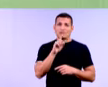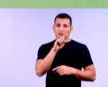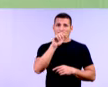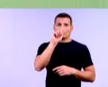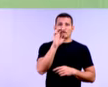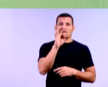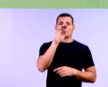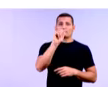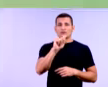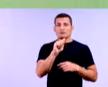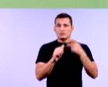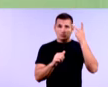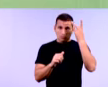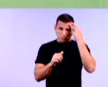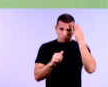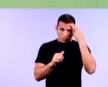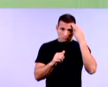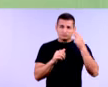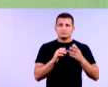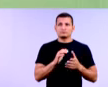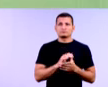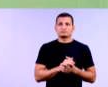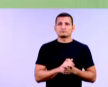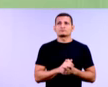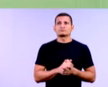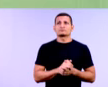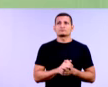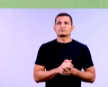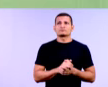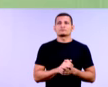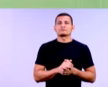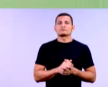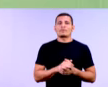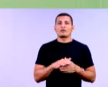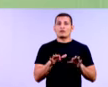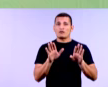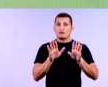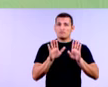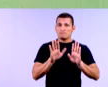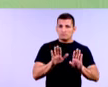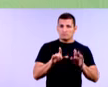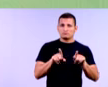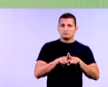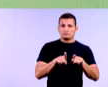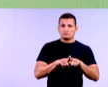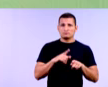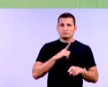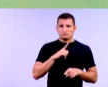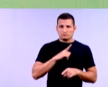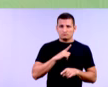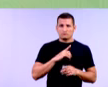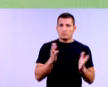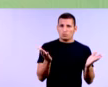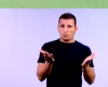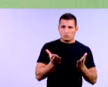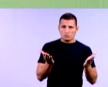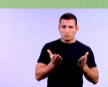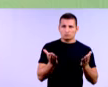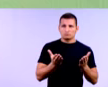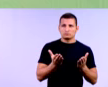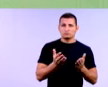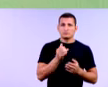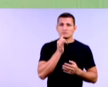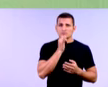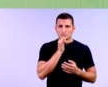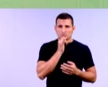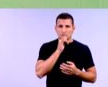tradicional. Certo, professora Tayane? Isso, ela é rica em detalhes, né? Mas também nós temos, hoje em dia, o exemplo